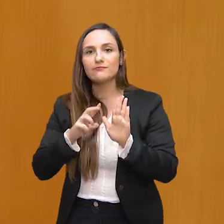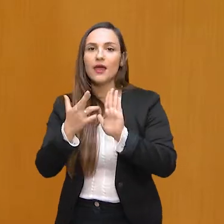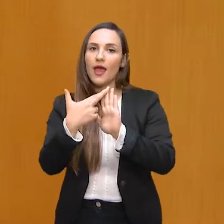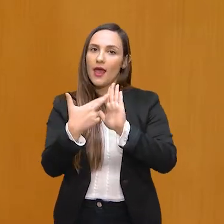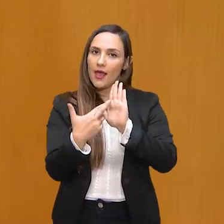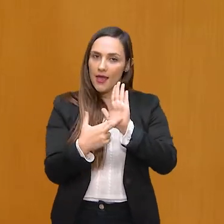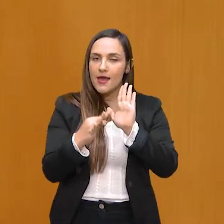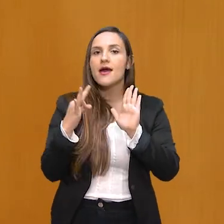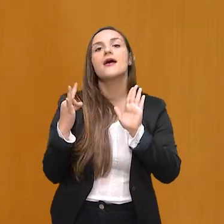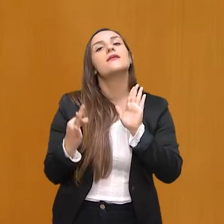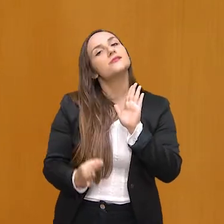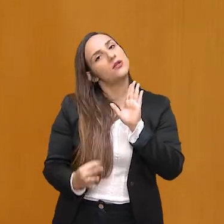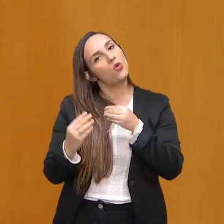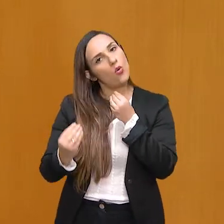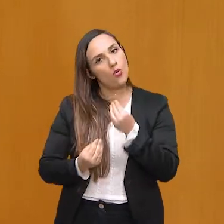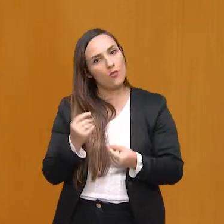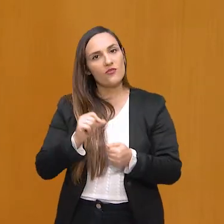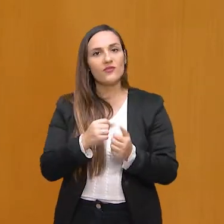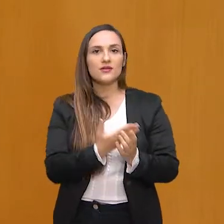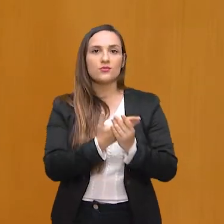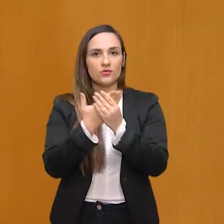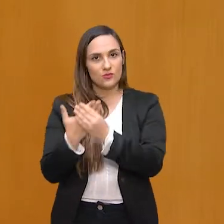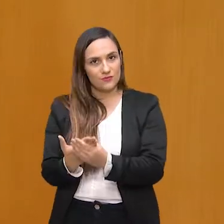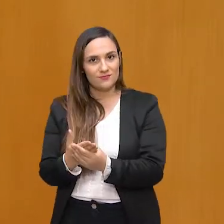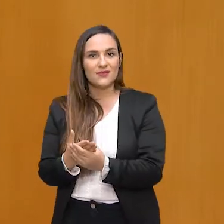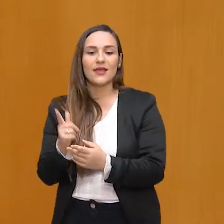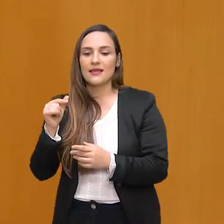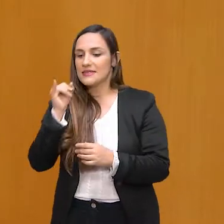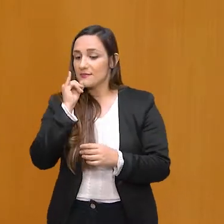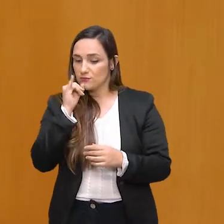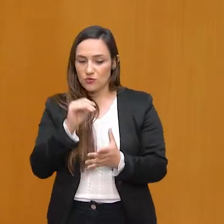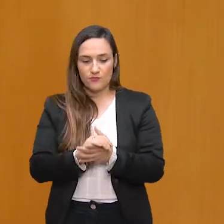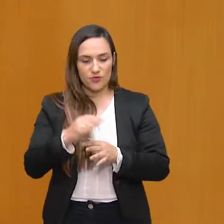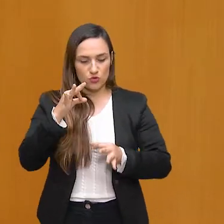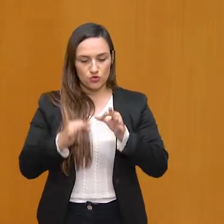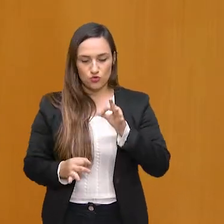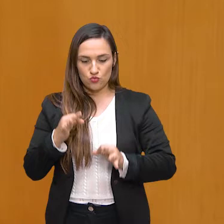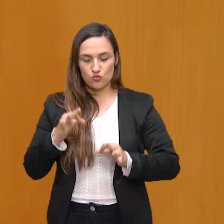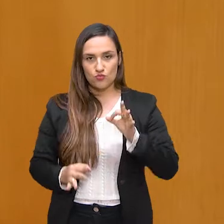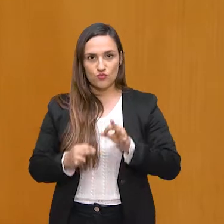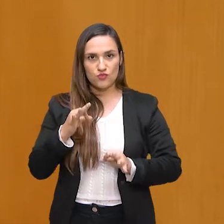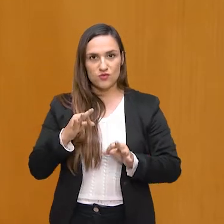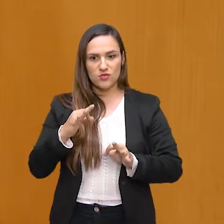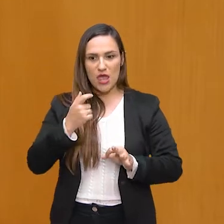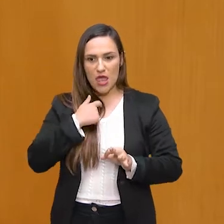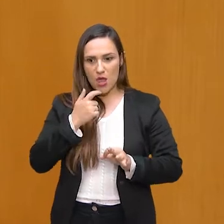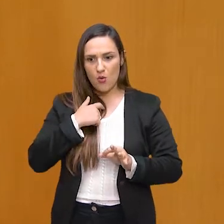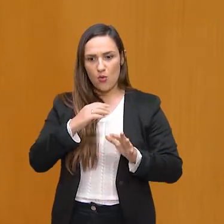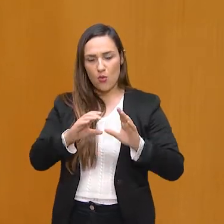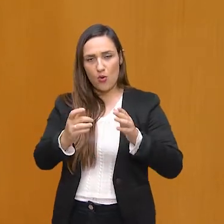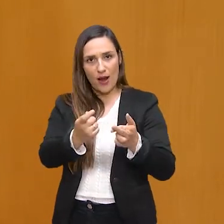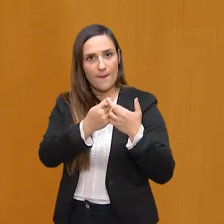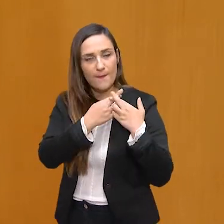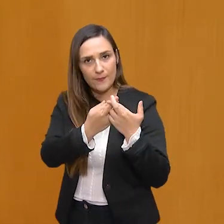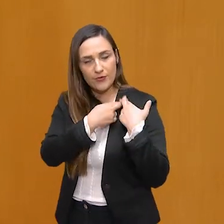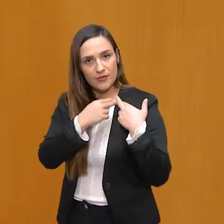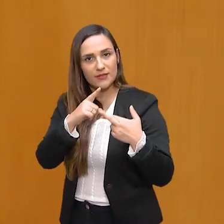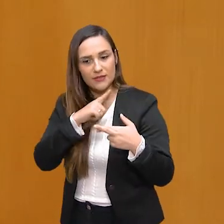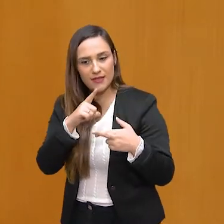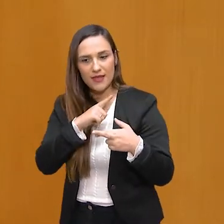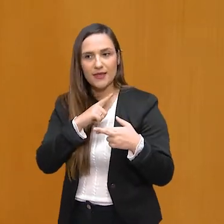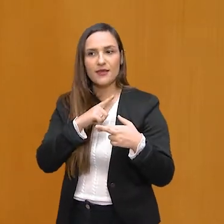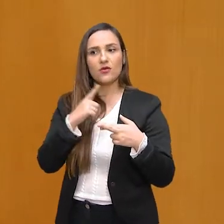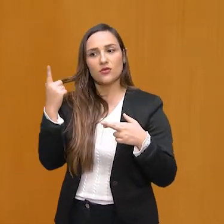Então, esse devido processo legal é uma cláusula, na verdade, que envolve o princípio do juiz natural, o princípio